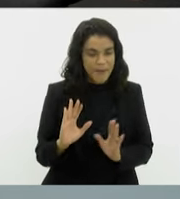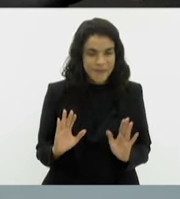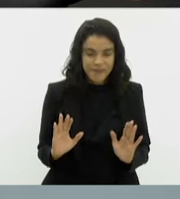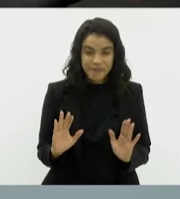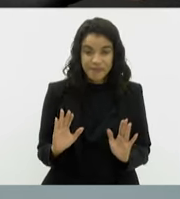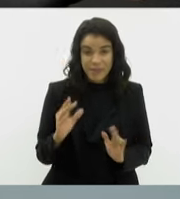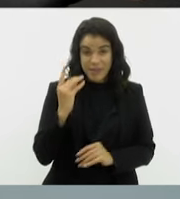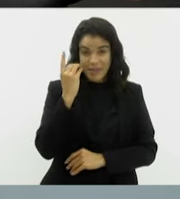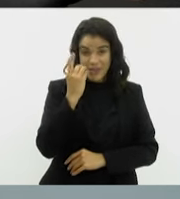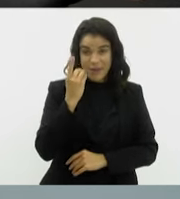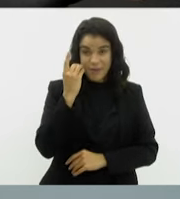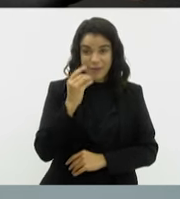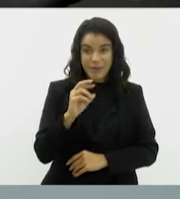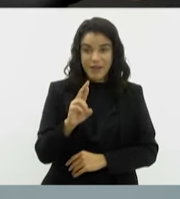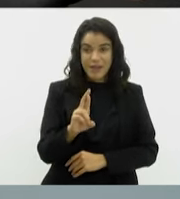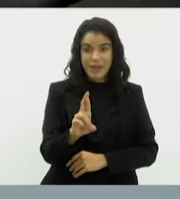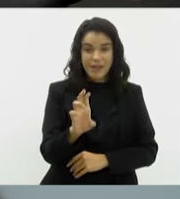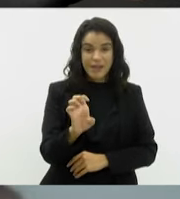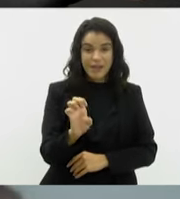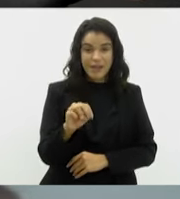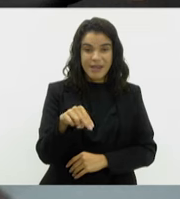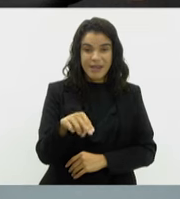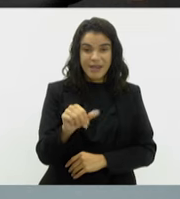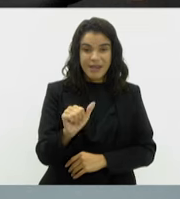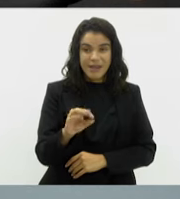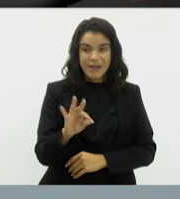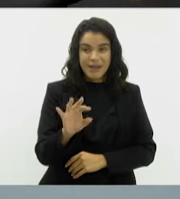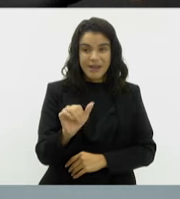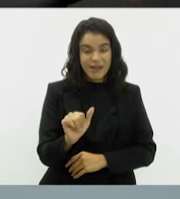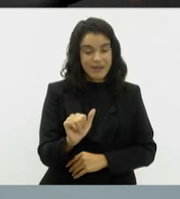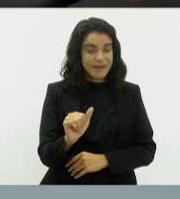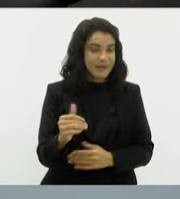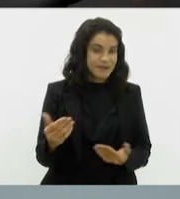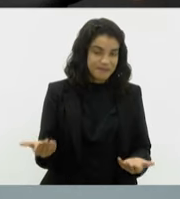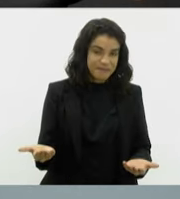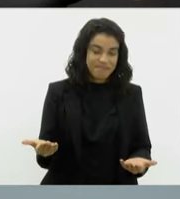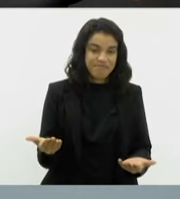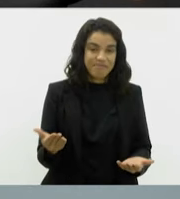A deputada Renata, a gente está propondo